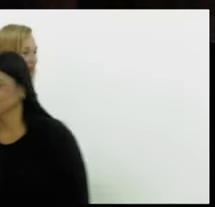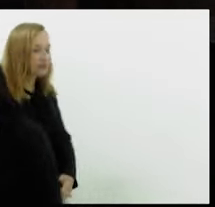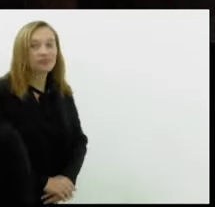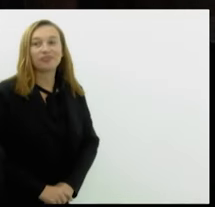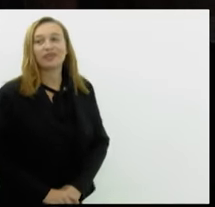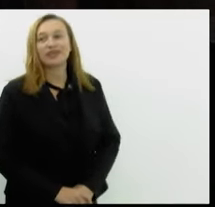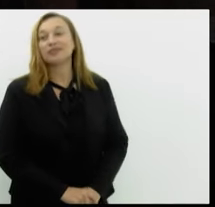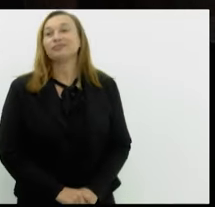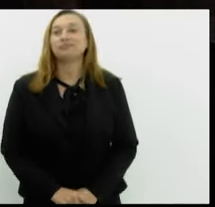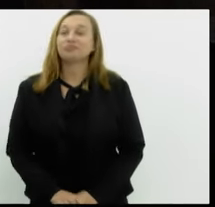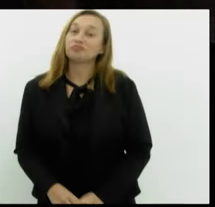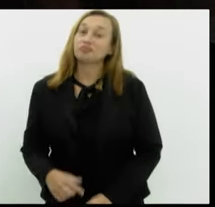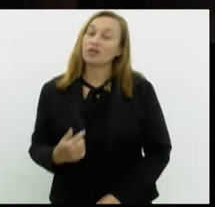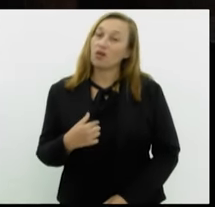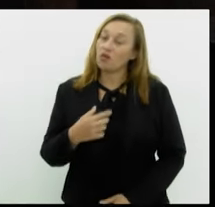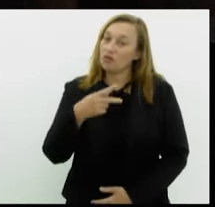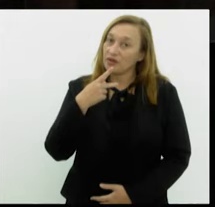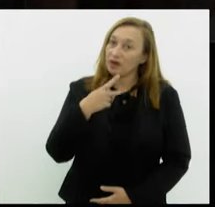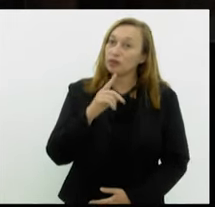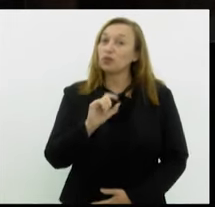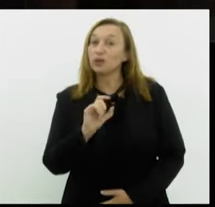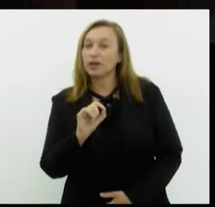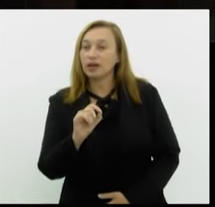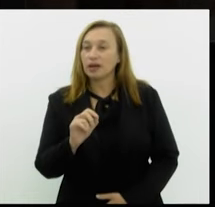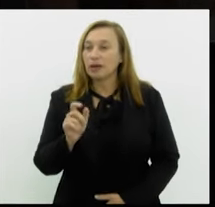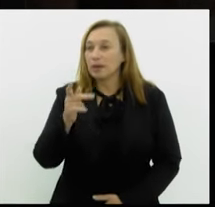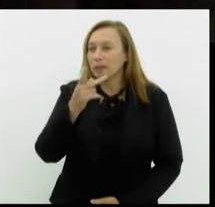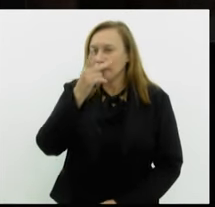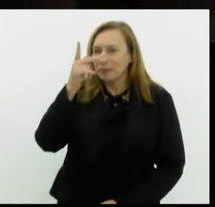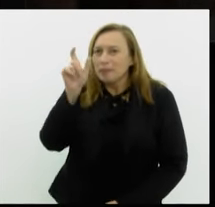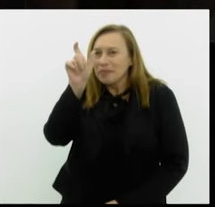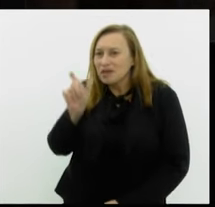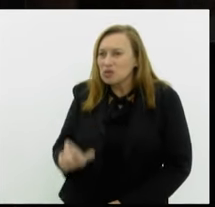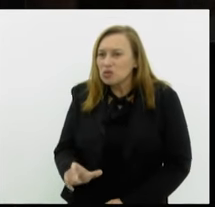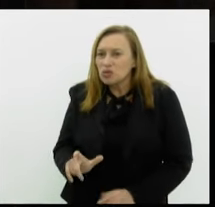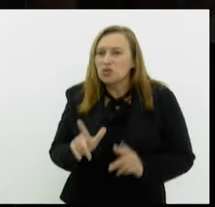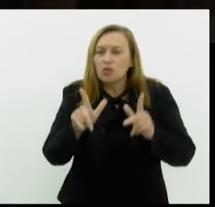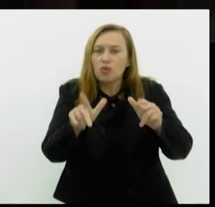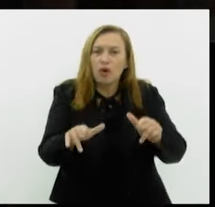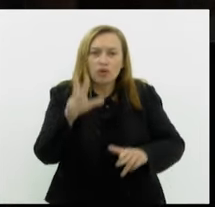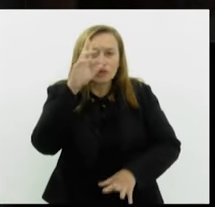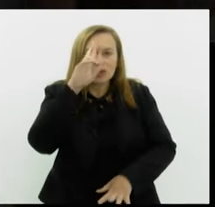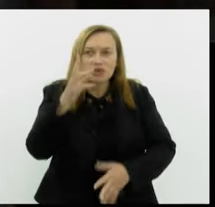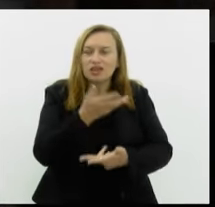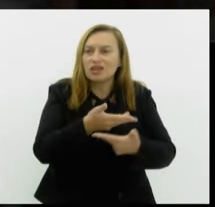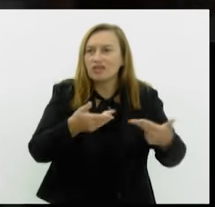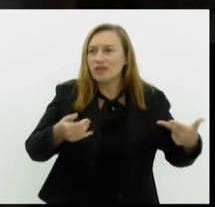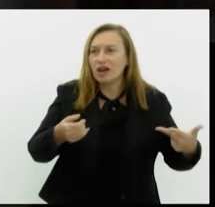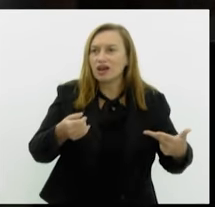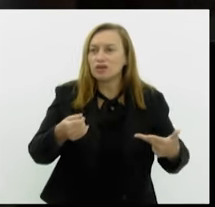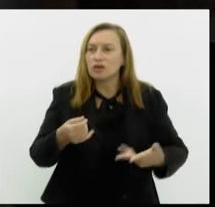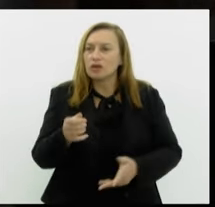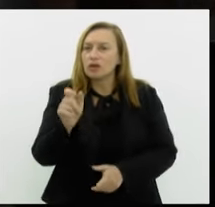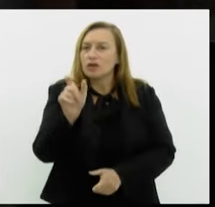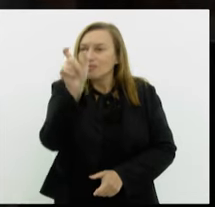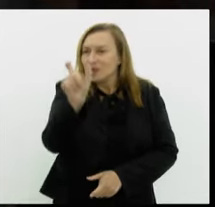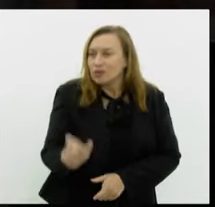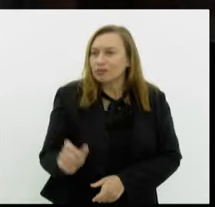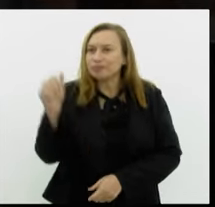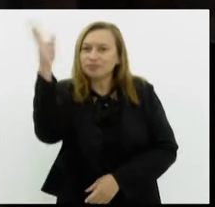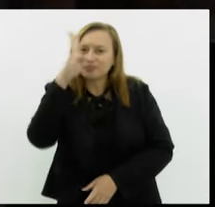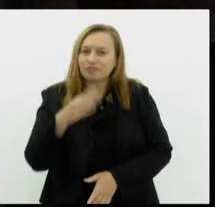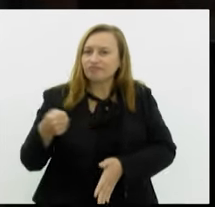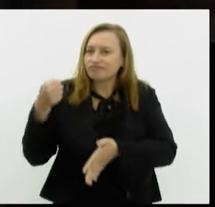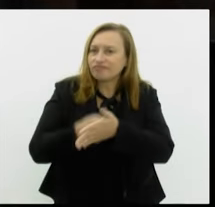Paulo. O que eu me refiro é que pessoas como o senhor e tantos brasileiros que lutaram pela liberdade